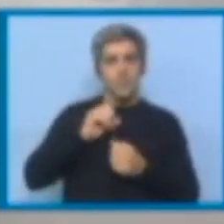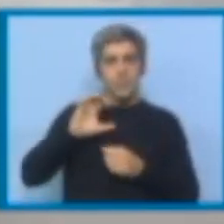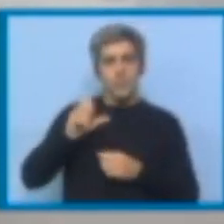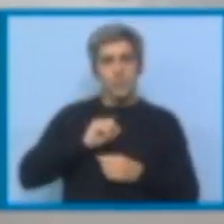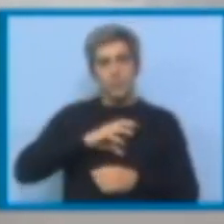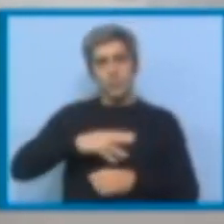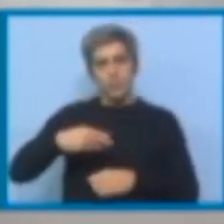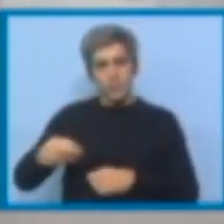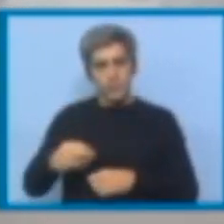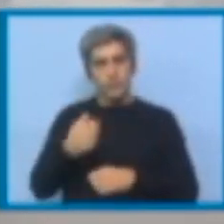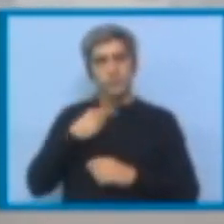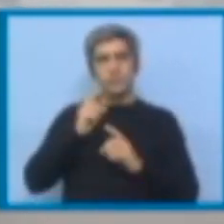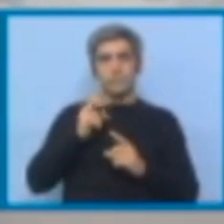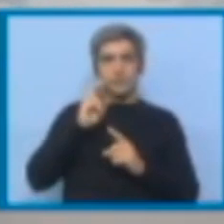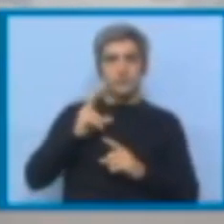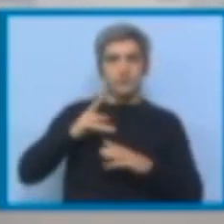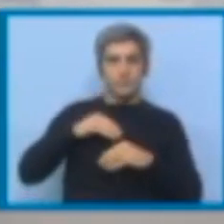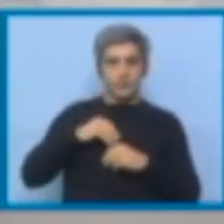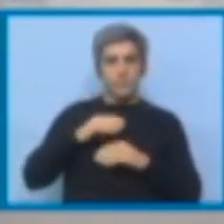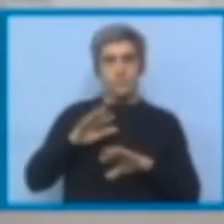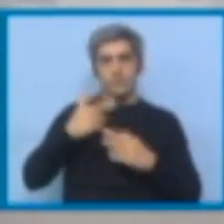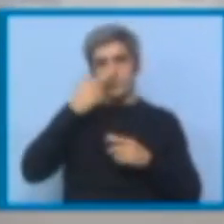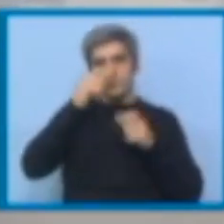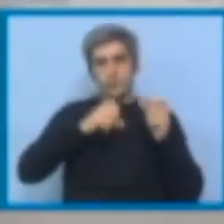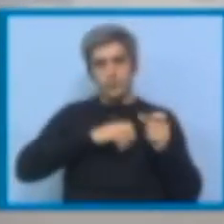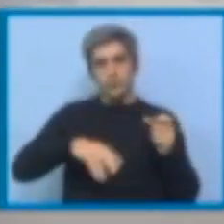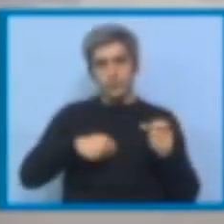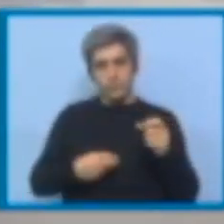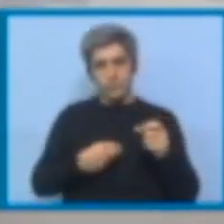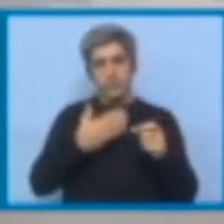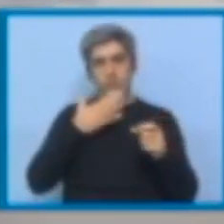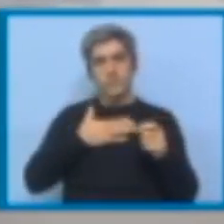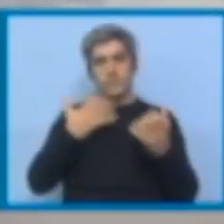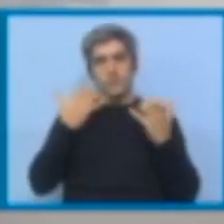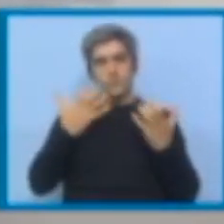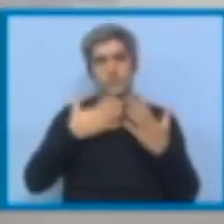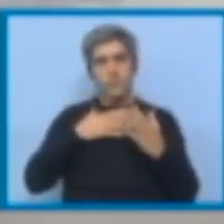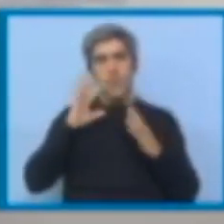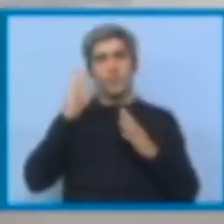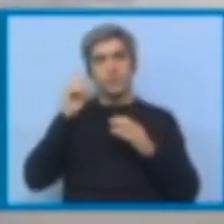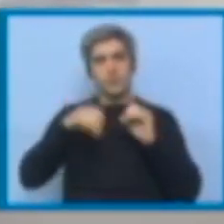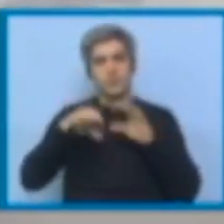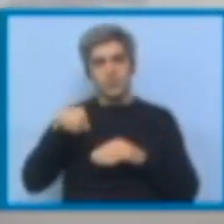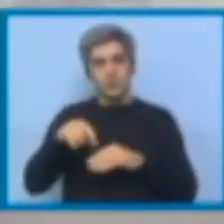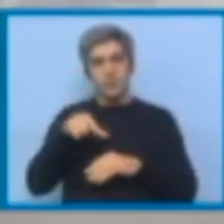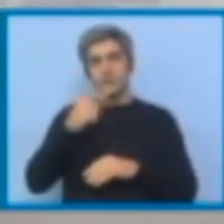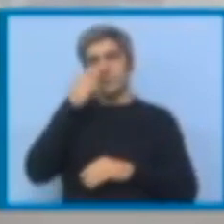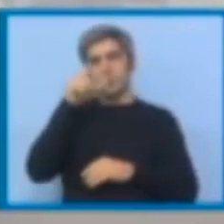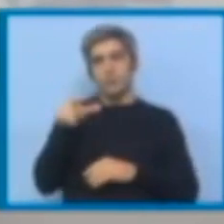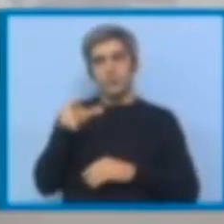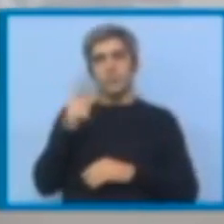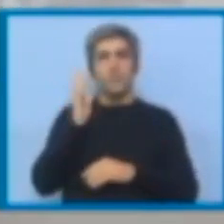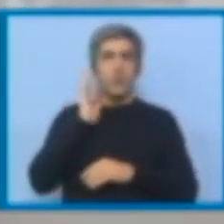e do mundo, quando eu começo a aceitar que qualquer pessoa no mundo me dê informação sobre o que está a acontecer e essa pessoa não